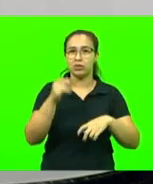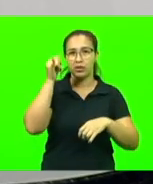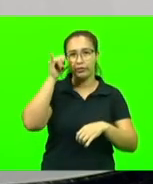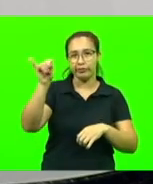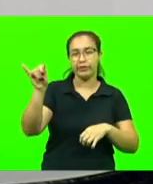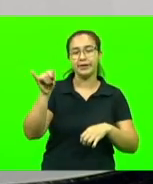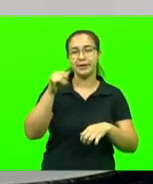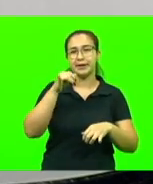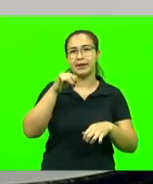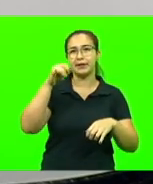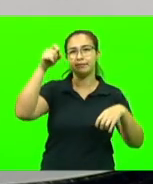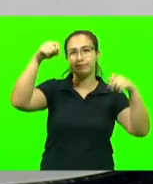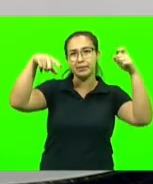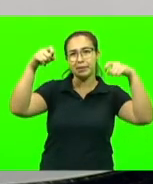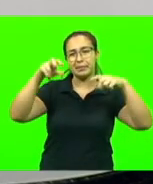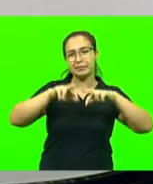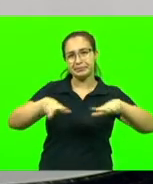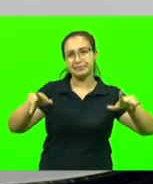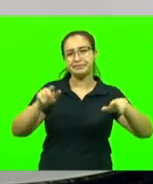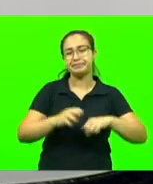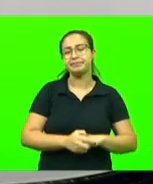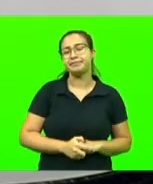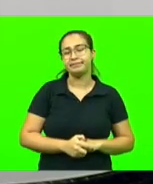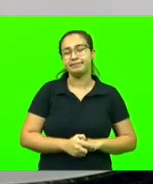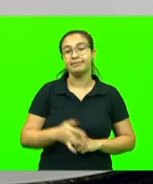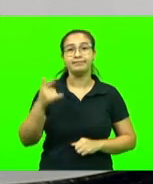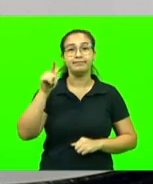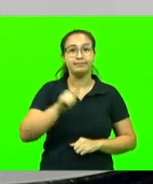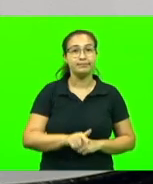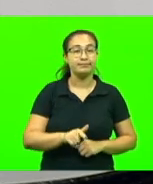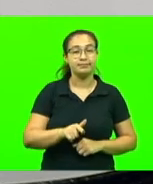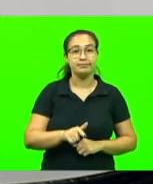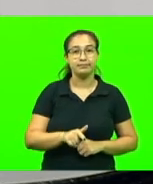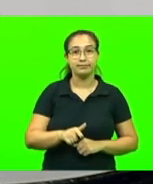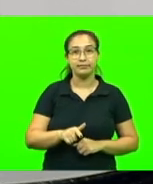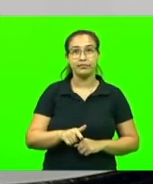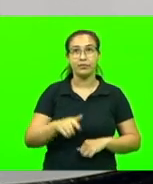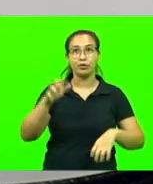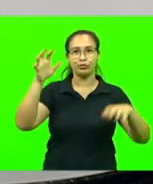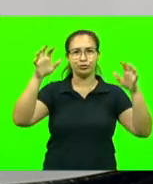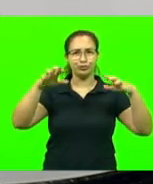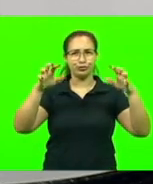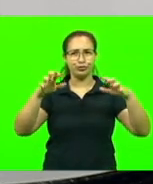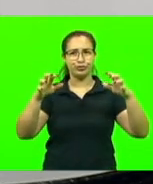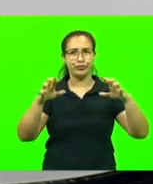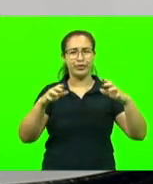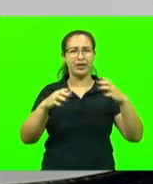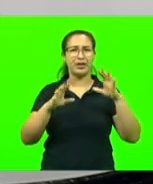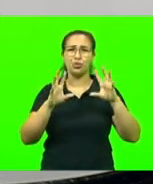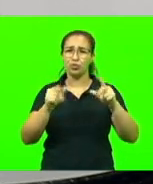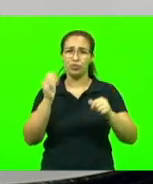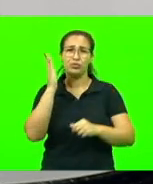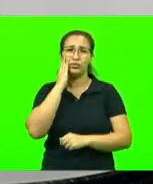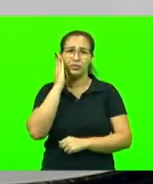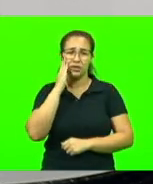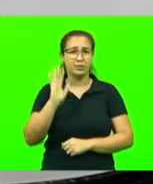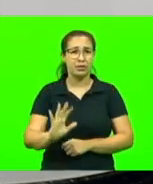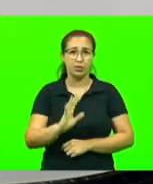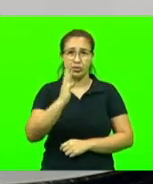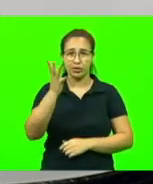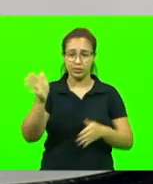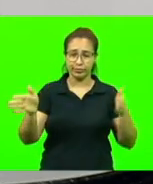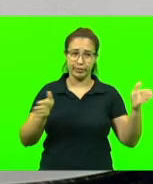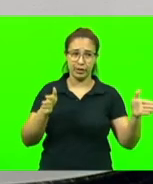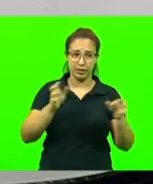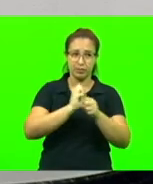fim, eu quero aqui repetir que eu não quero aqui também chover no molhado, todo mundo sabe o que aconteceu na pandemia, todo mundo